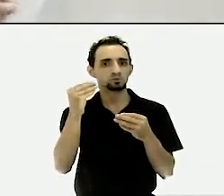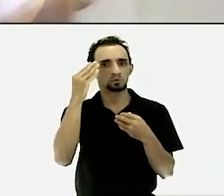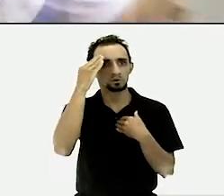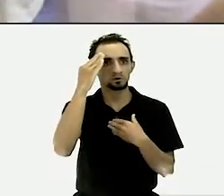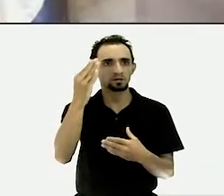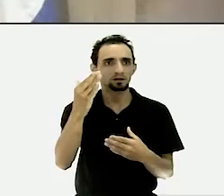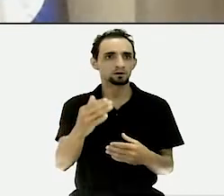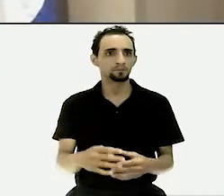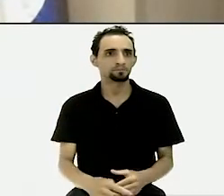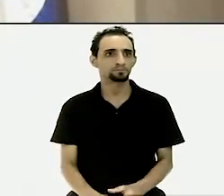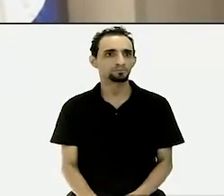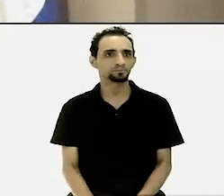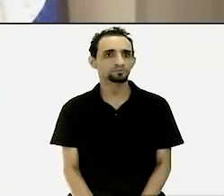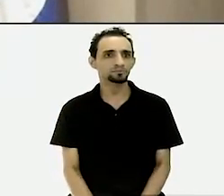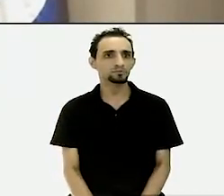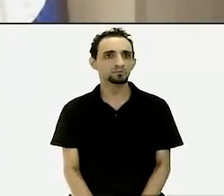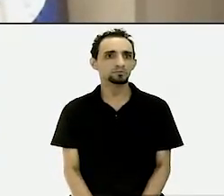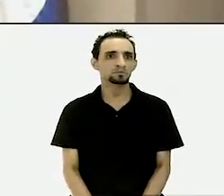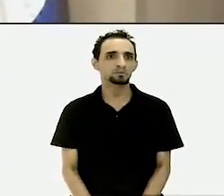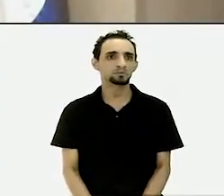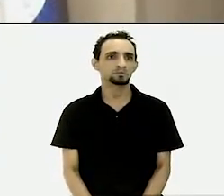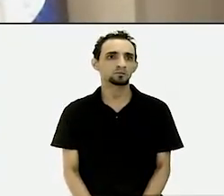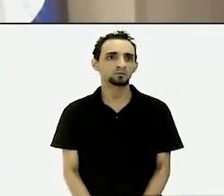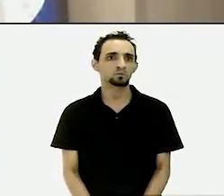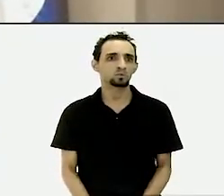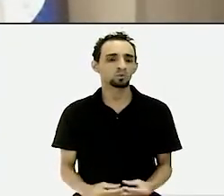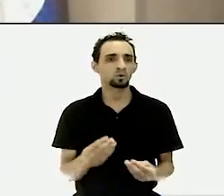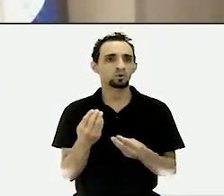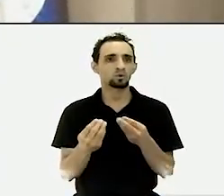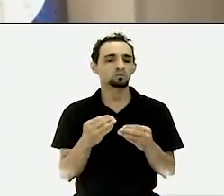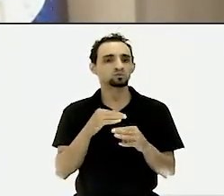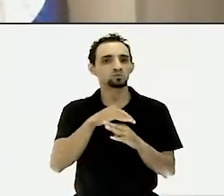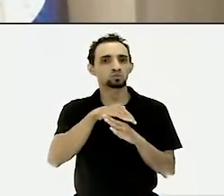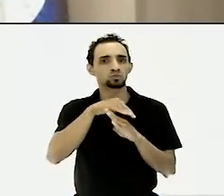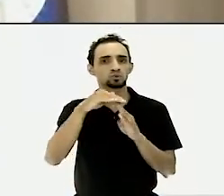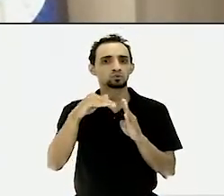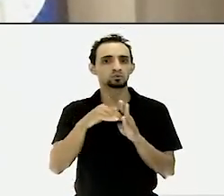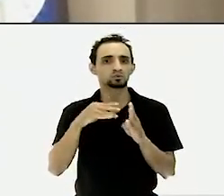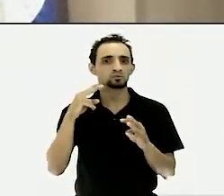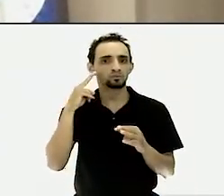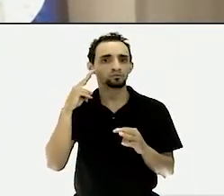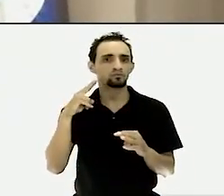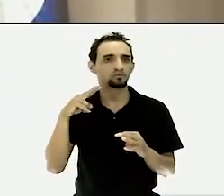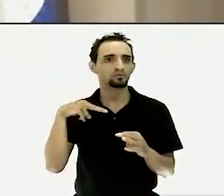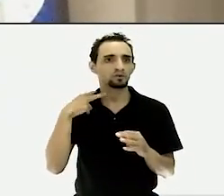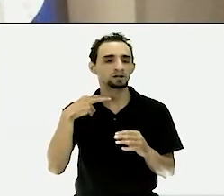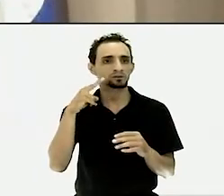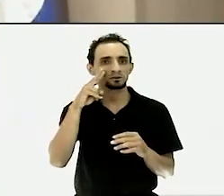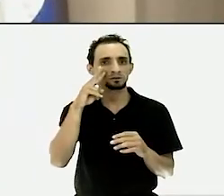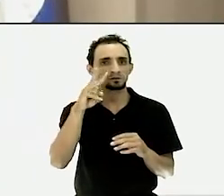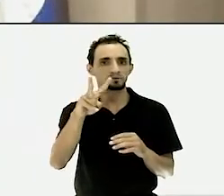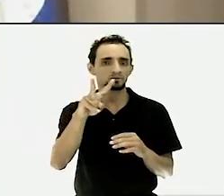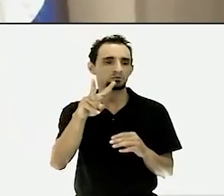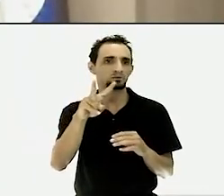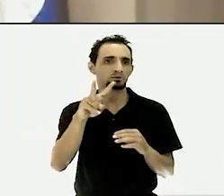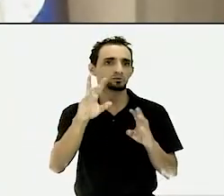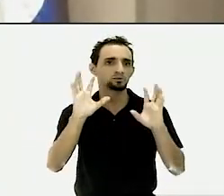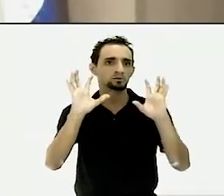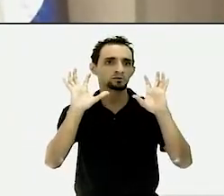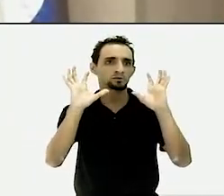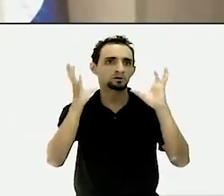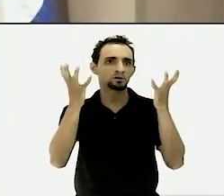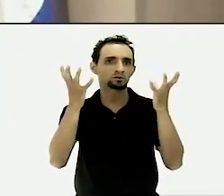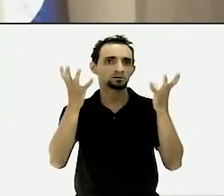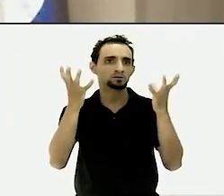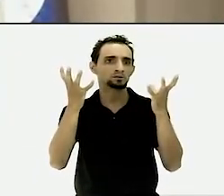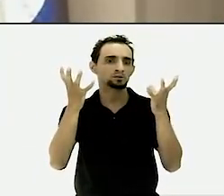queria agradecer aos vereadores, agradecer aqueles que vão depois assistir a sessão, por causa desse problema técnico,